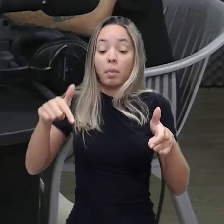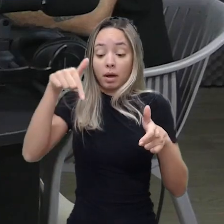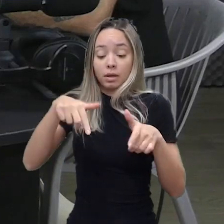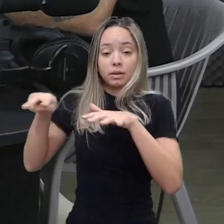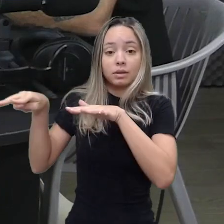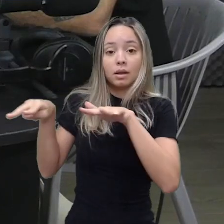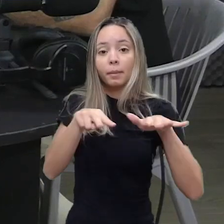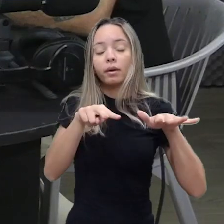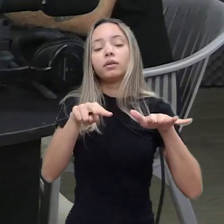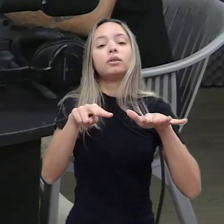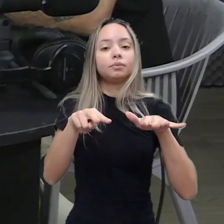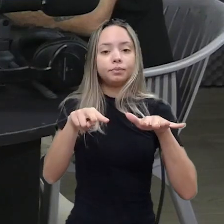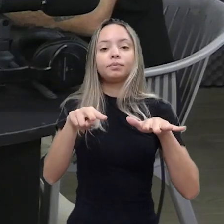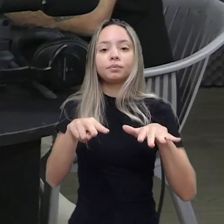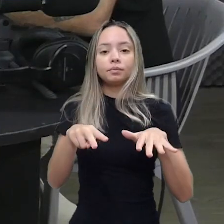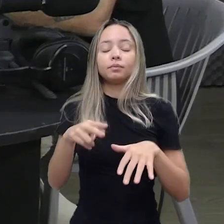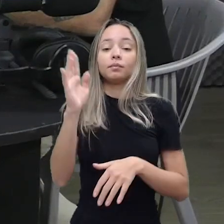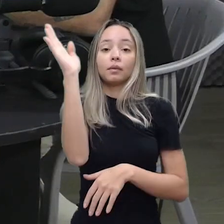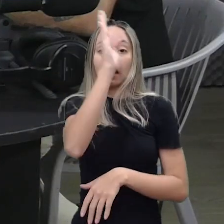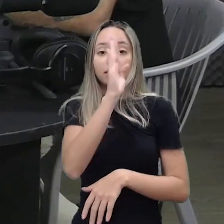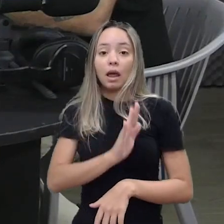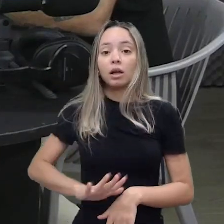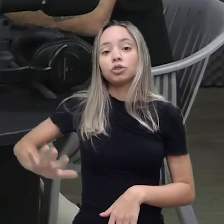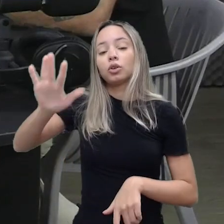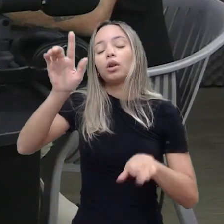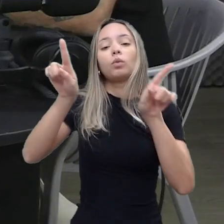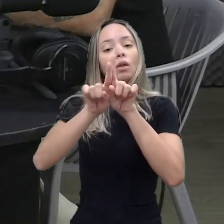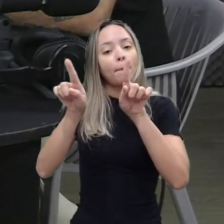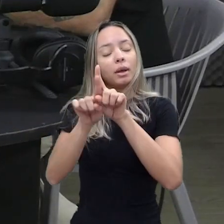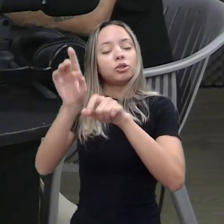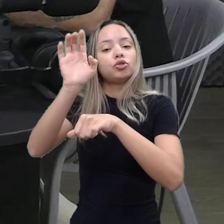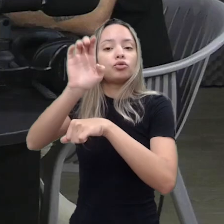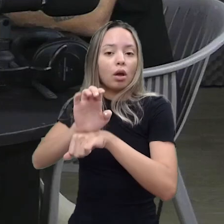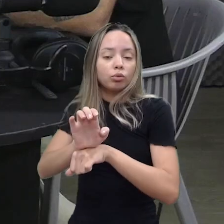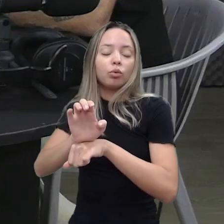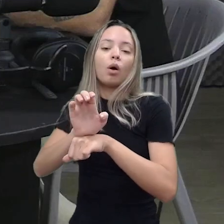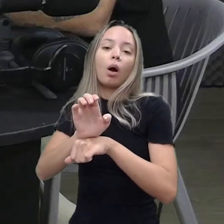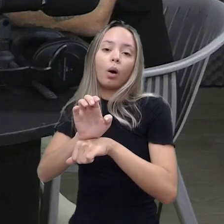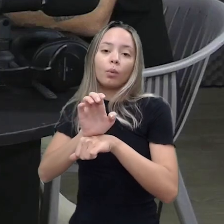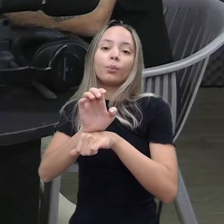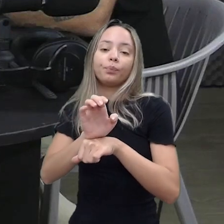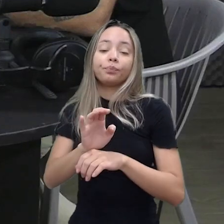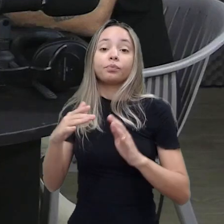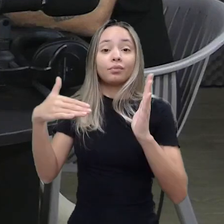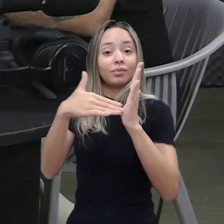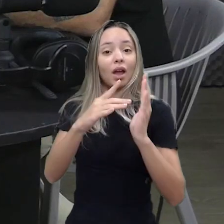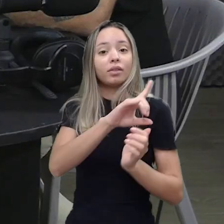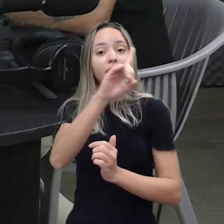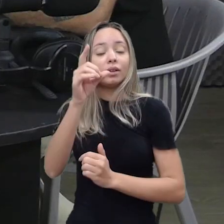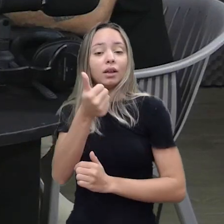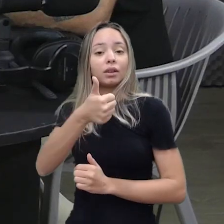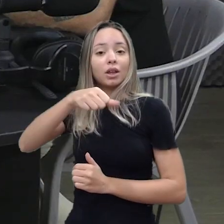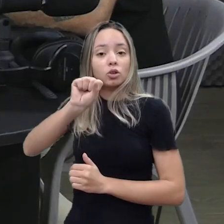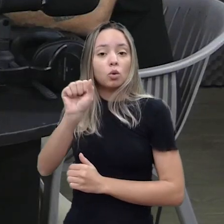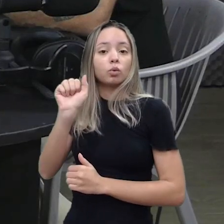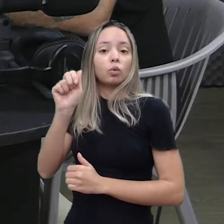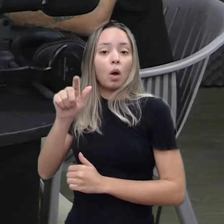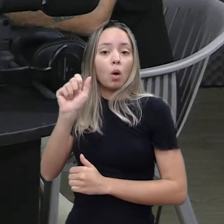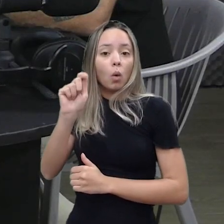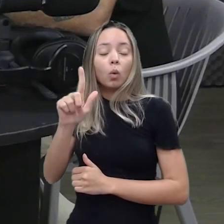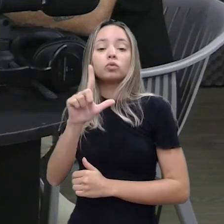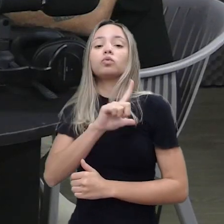nós estamos vivendo, tanto a nacional quanto a estadual. A gente até dia 18 agora de agosto, a gente teve uma consulta